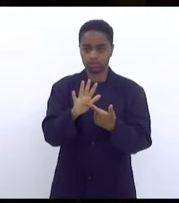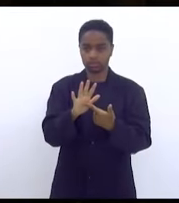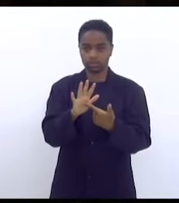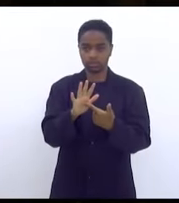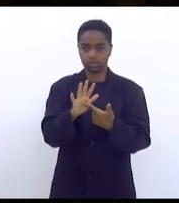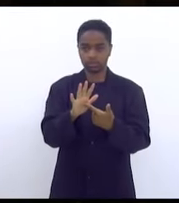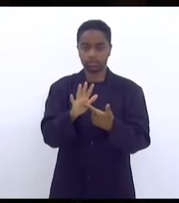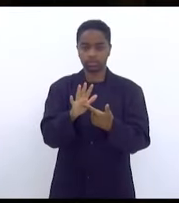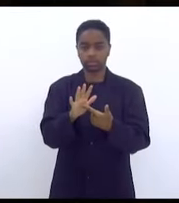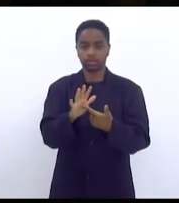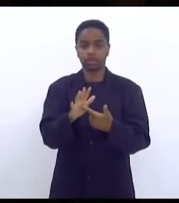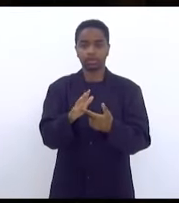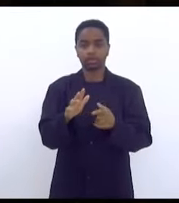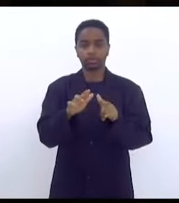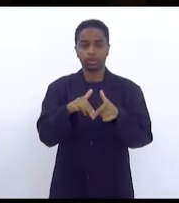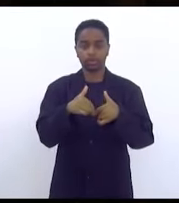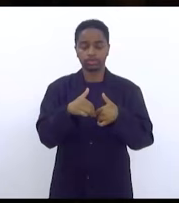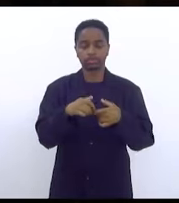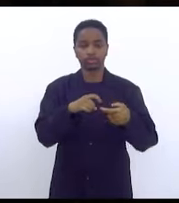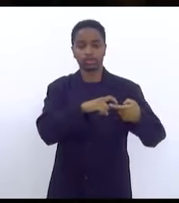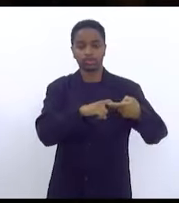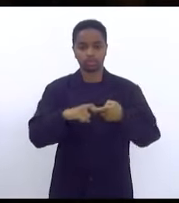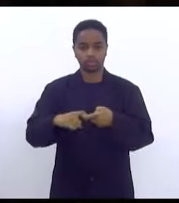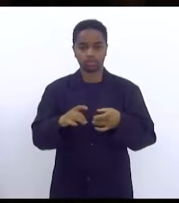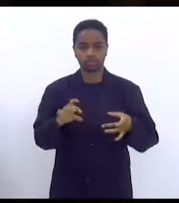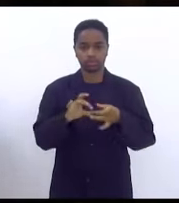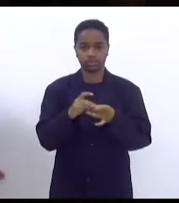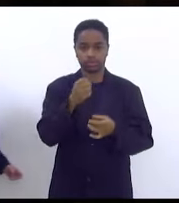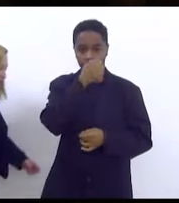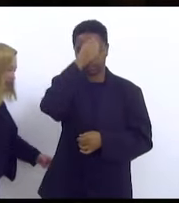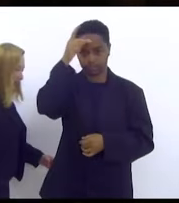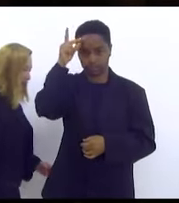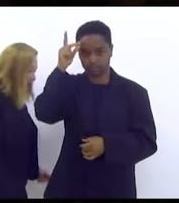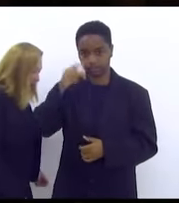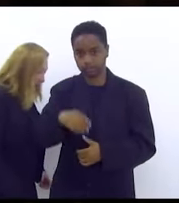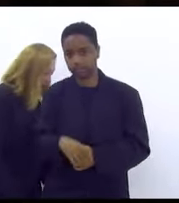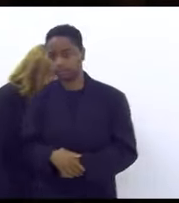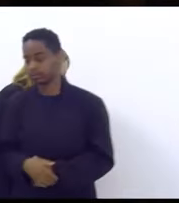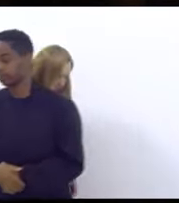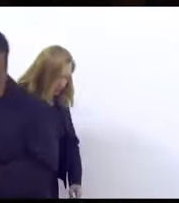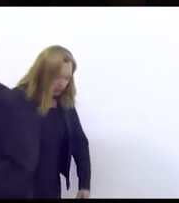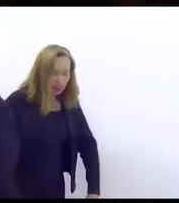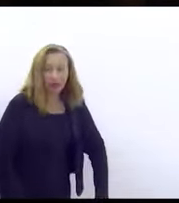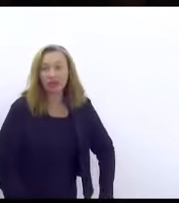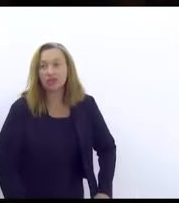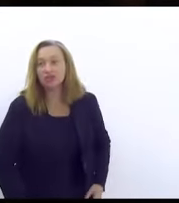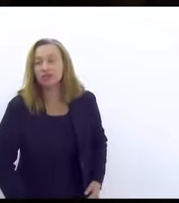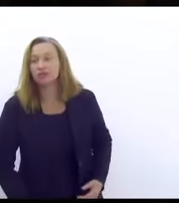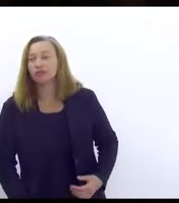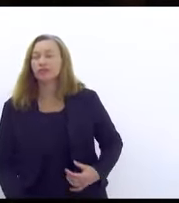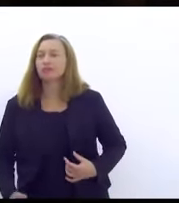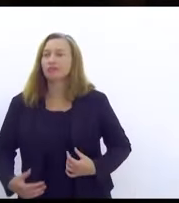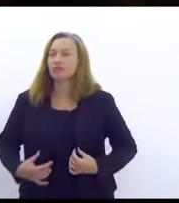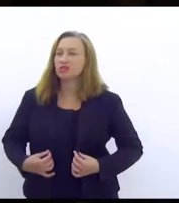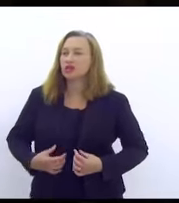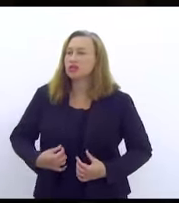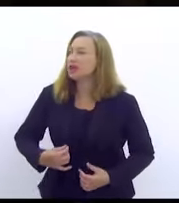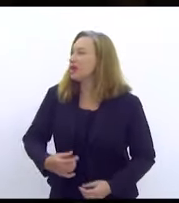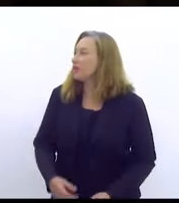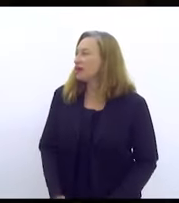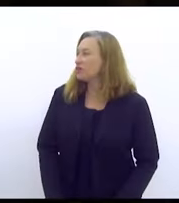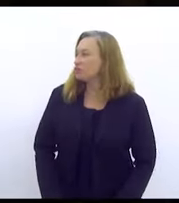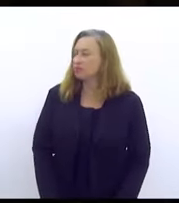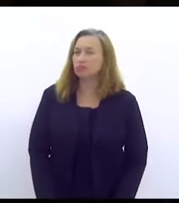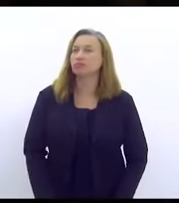indústria da multa e da máfia do reboque do prefeito Eduardo Paes. Além disso, são inúmeros outros problemas na cidade.